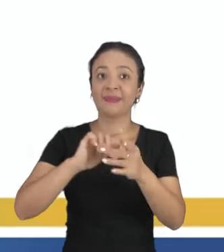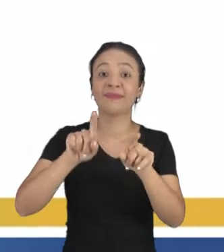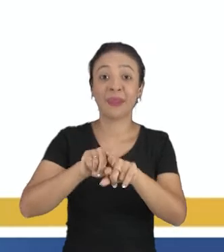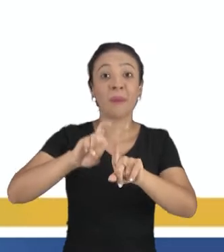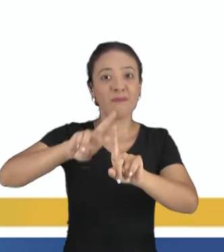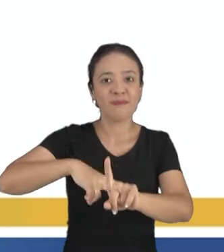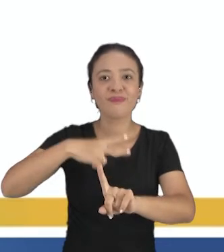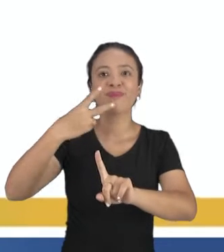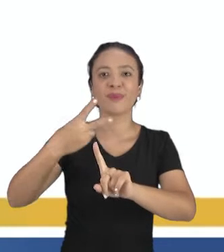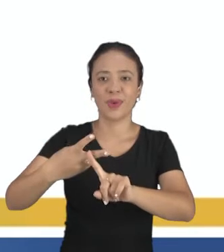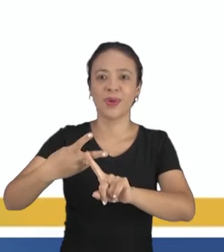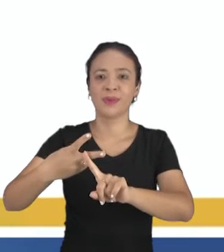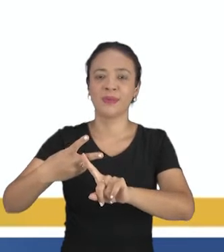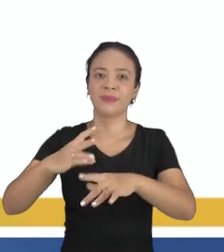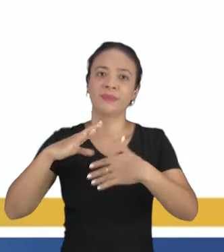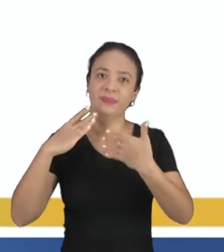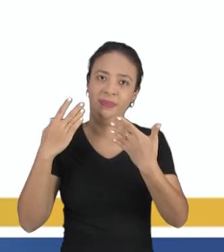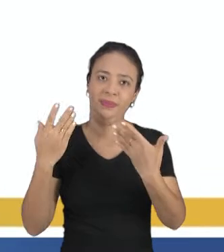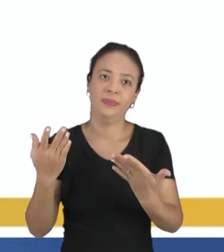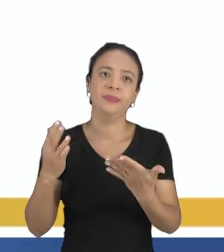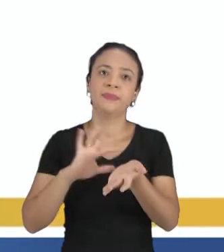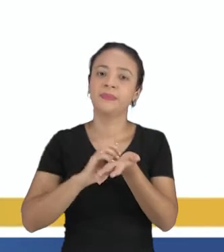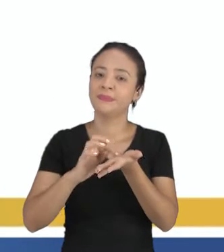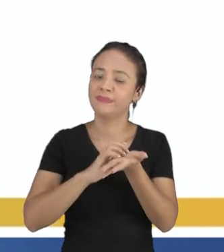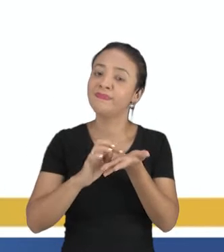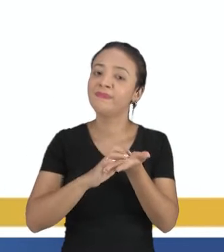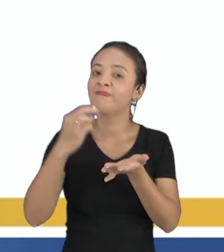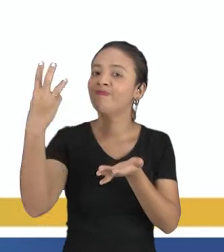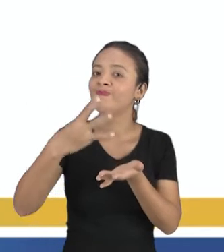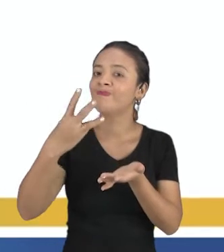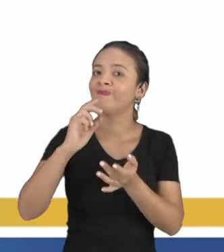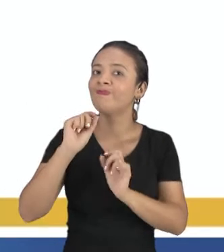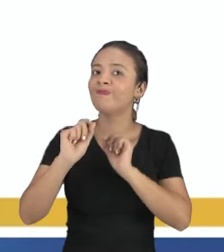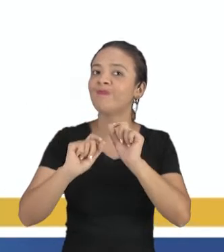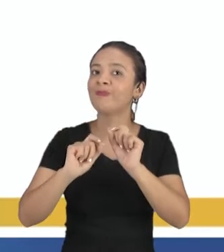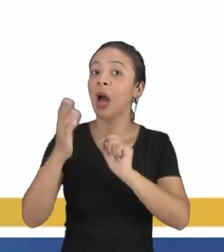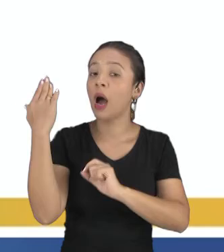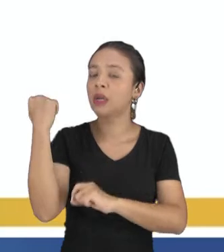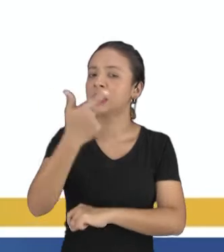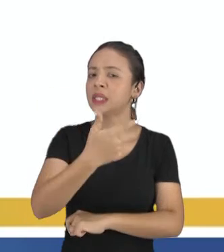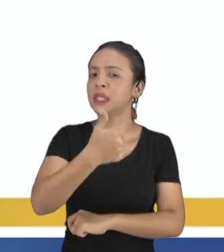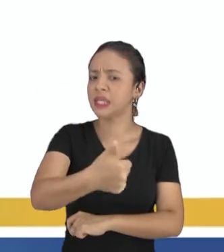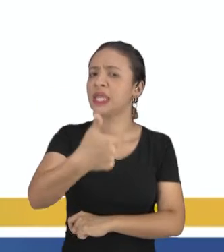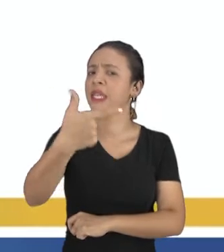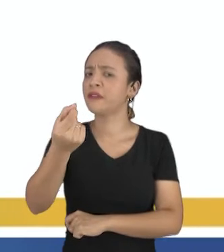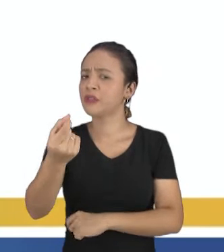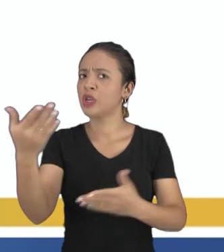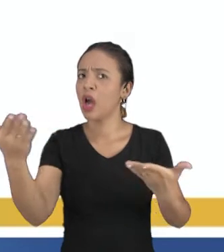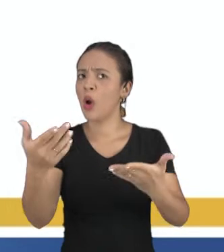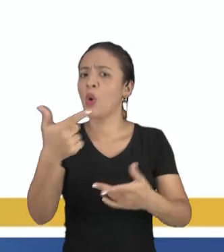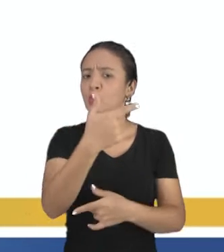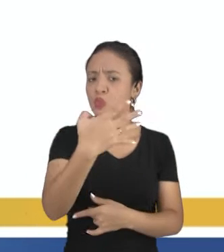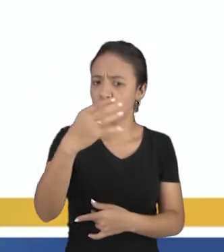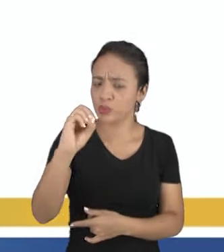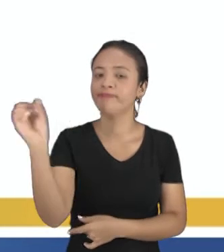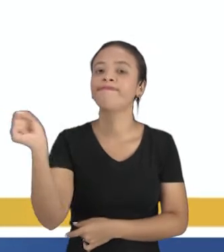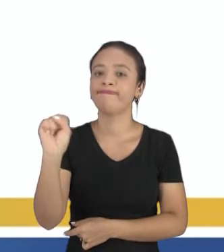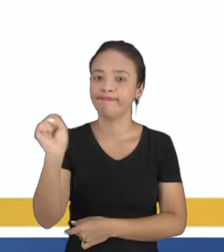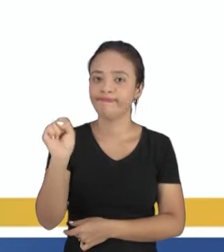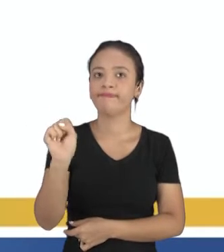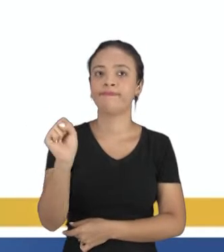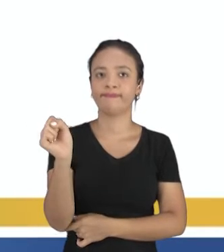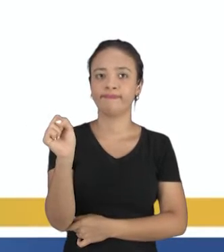dobro. Então, a terceira digitação, era 120, ele foi para 240